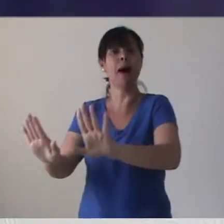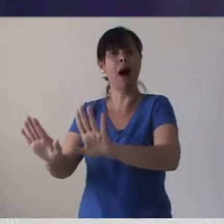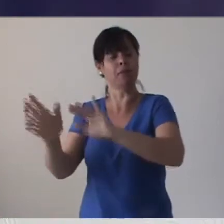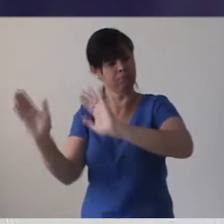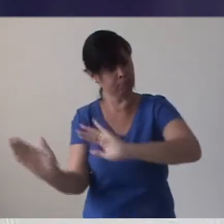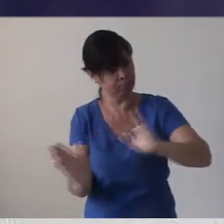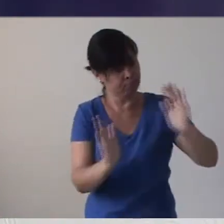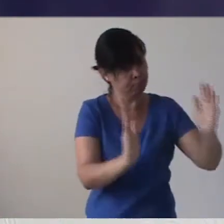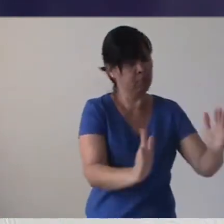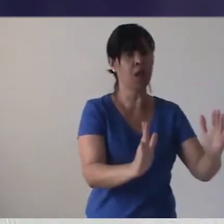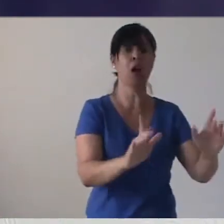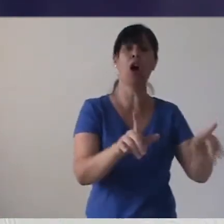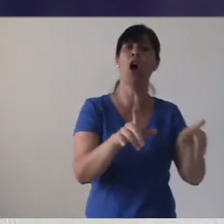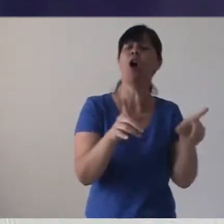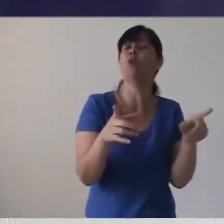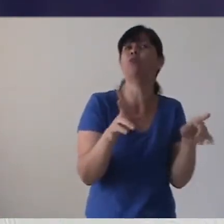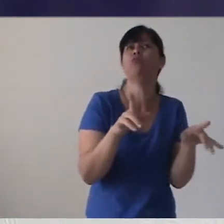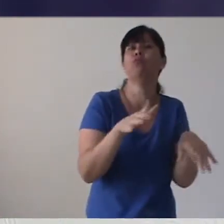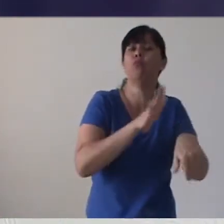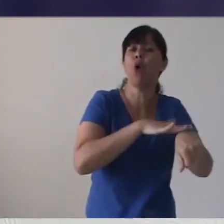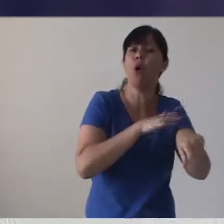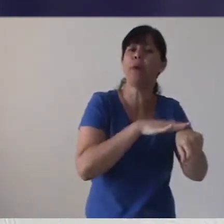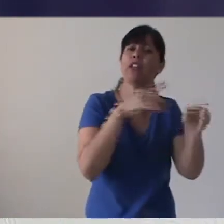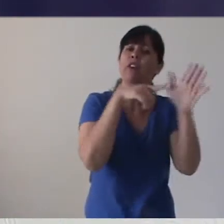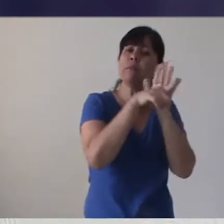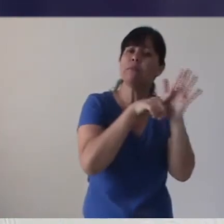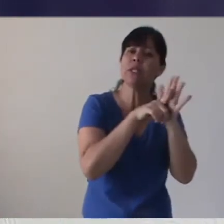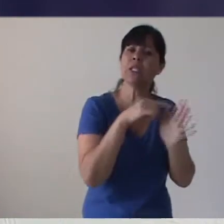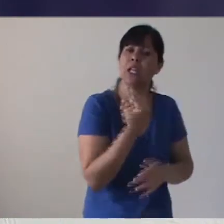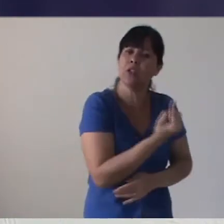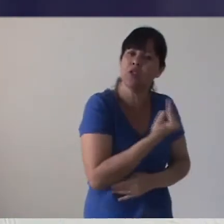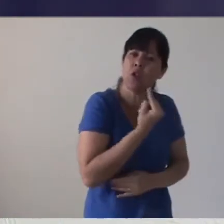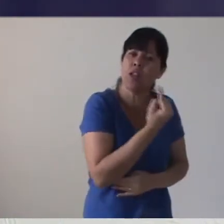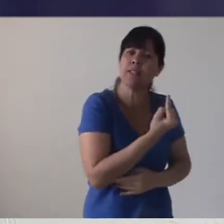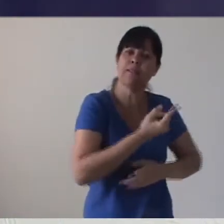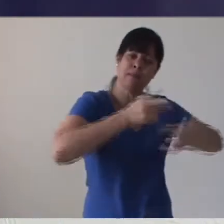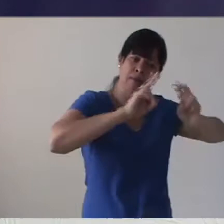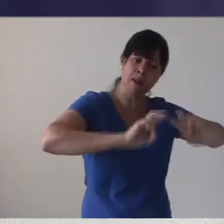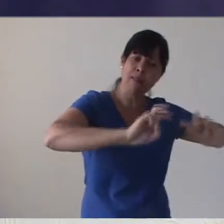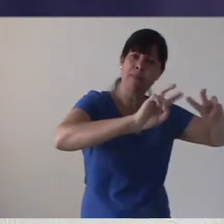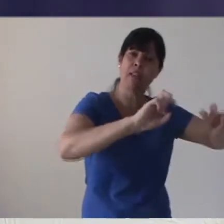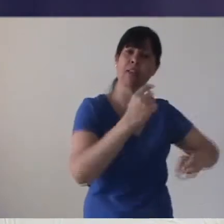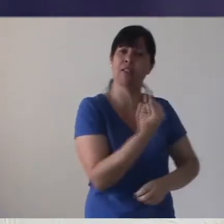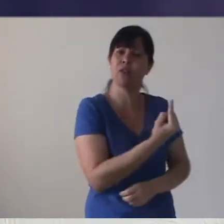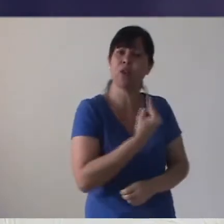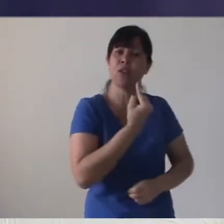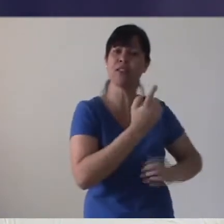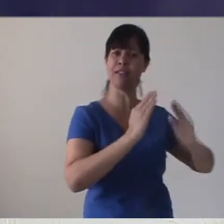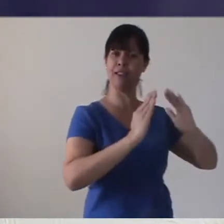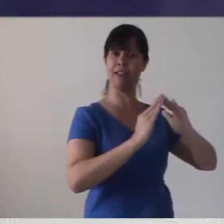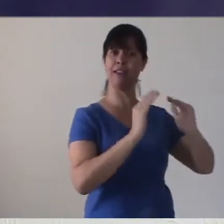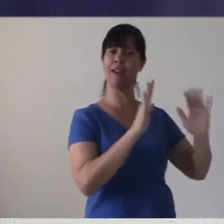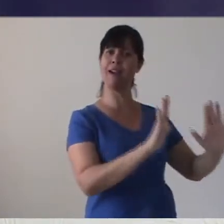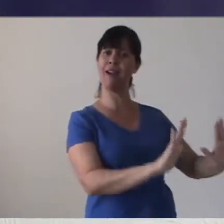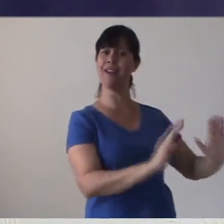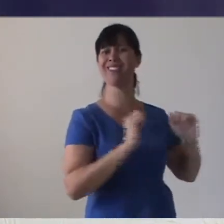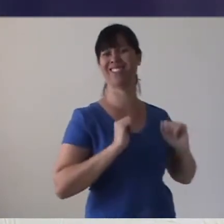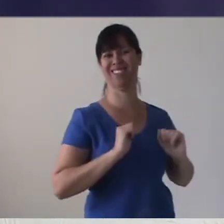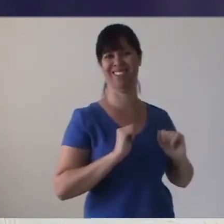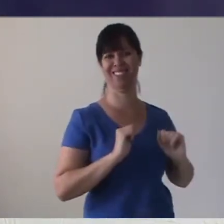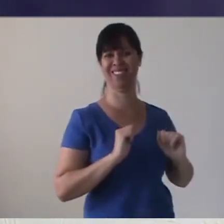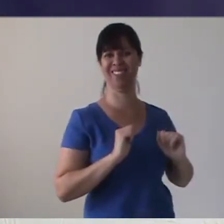tempo onde ele vai fazer as suas pesquisas, né, as suas investigações em casa, né, fazer as